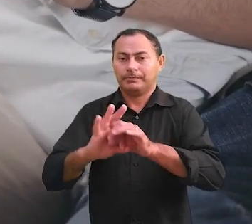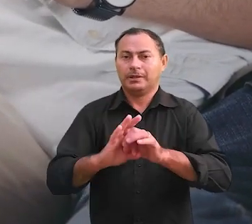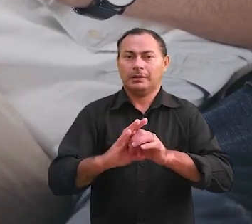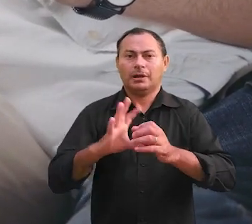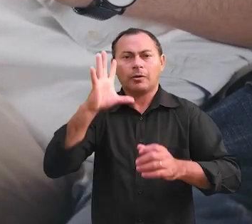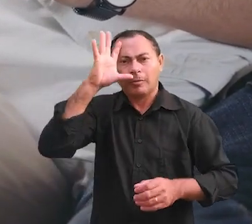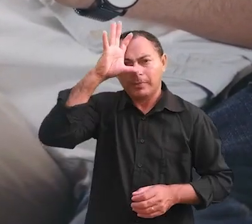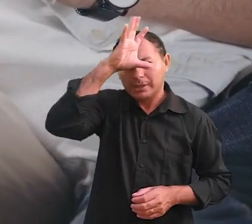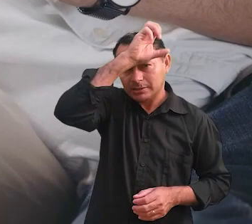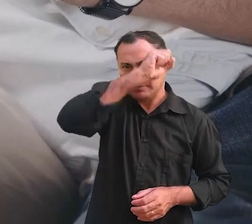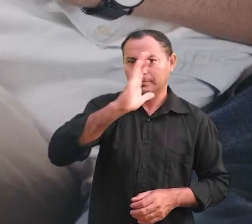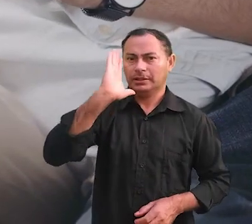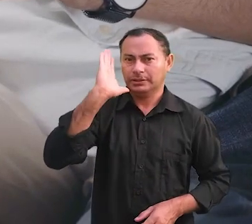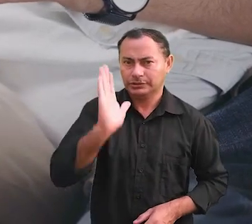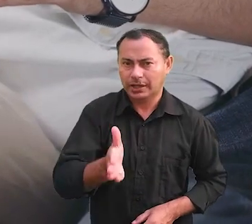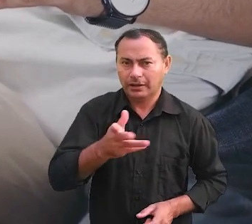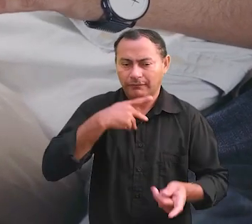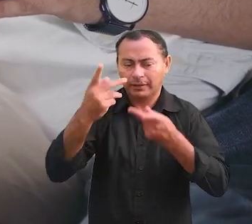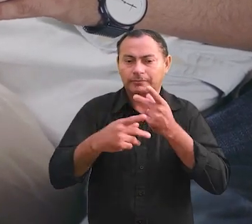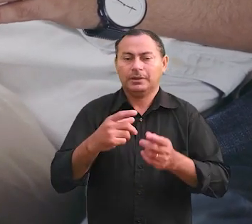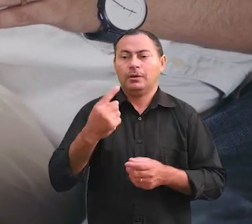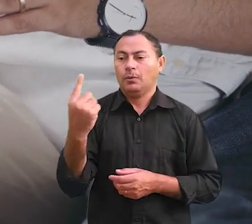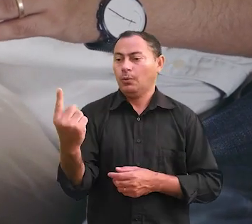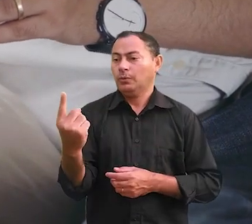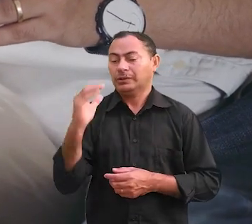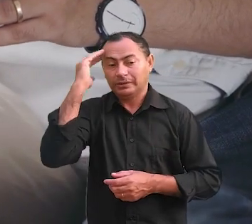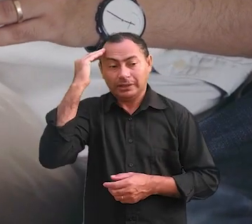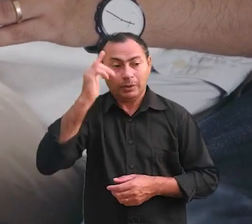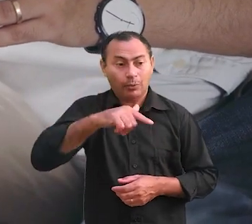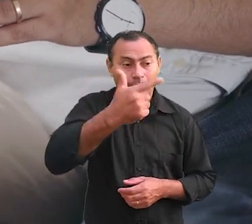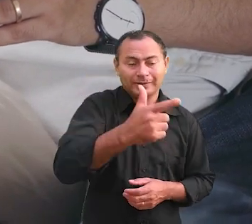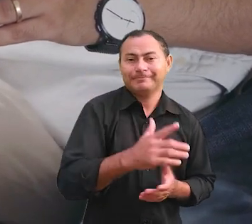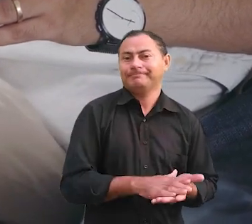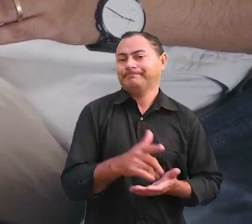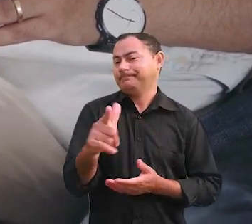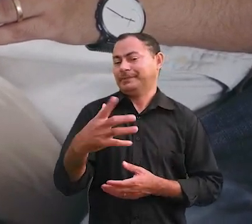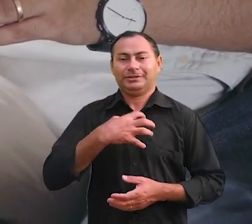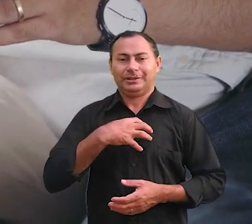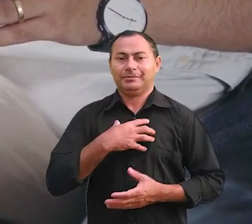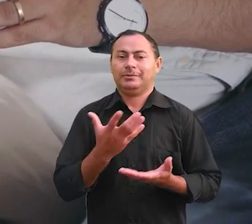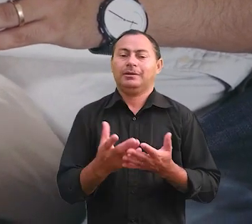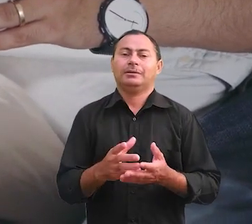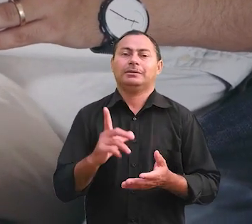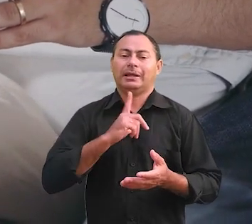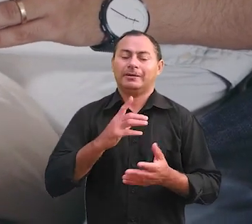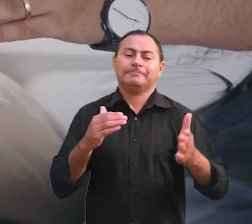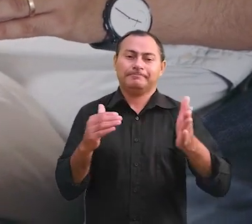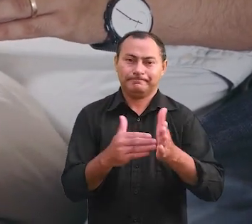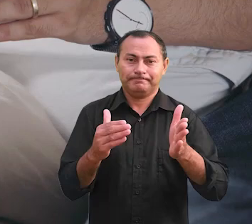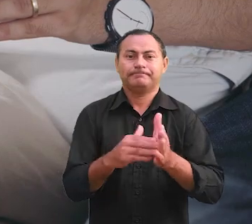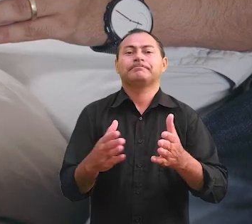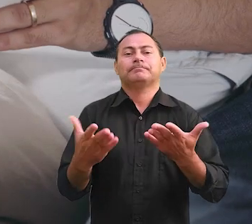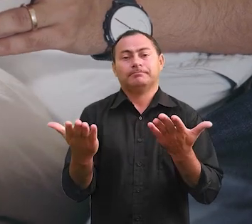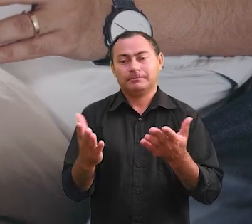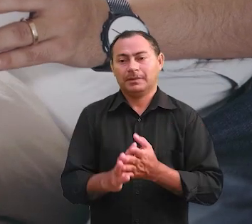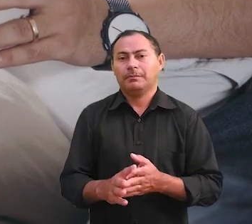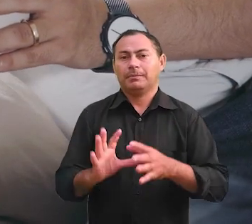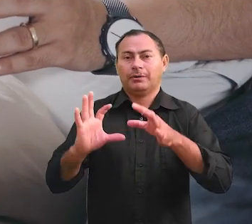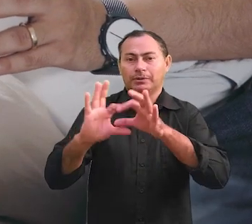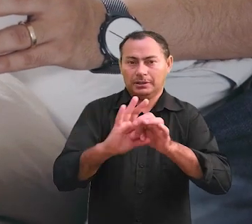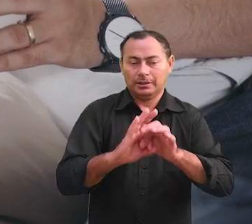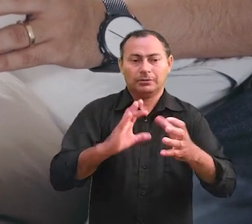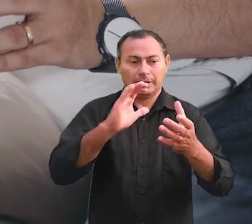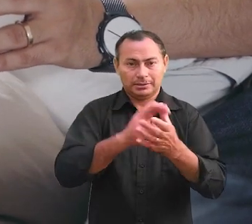próximo Elo é o da compreensão e como já destacamos se não entender o outro não tem jeito haverá um obstáculo ir